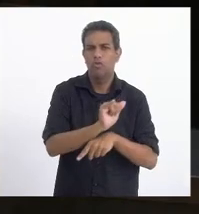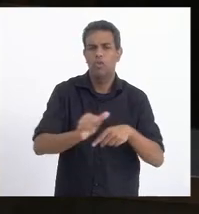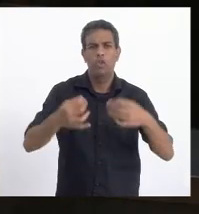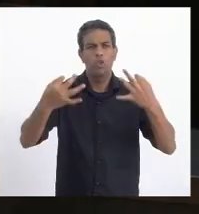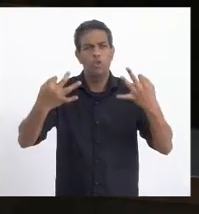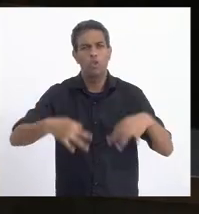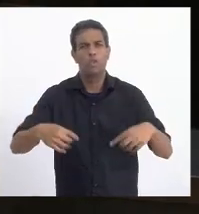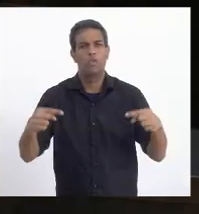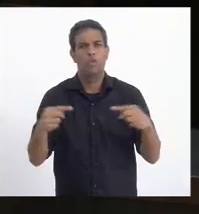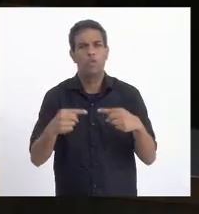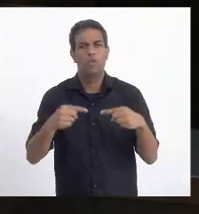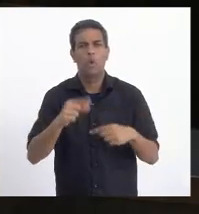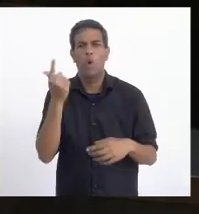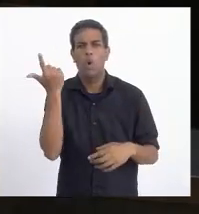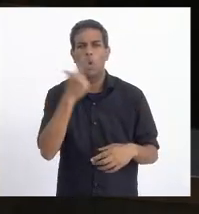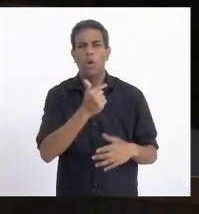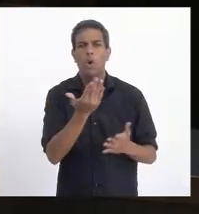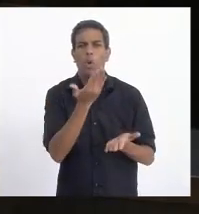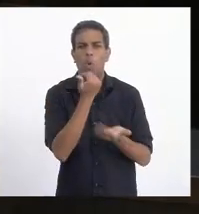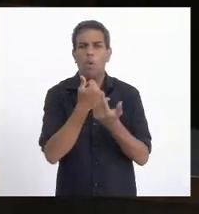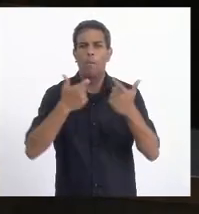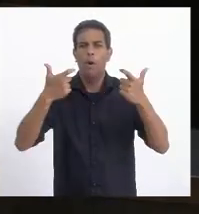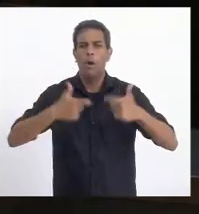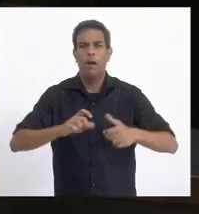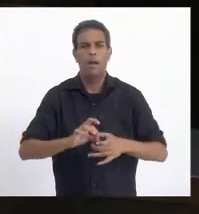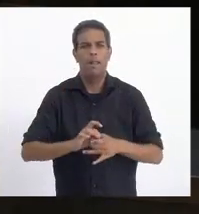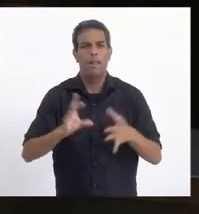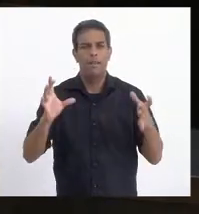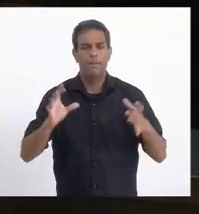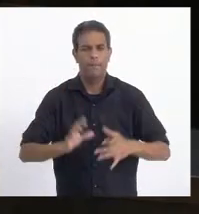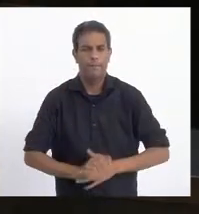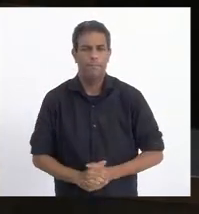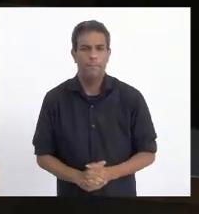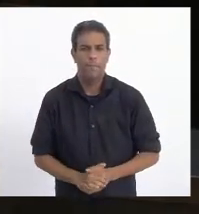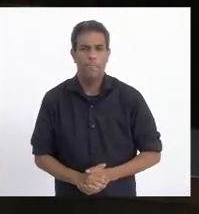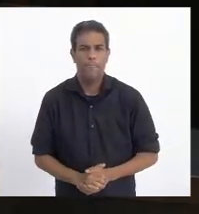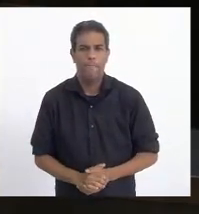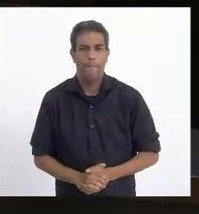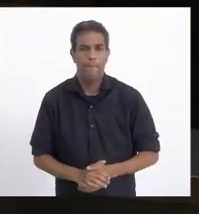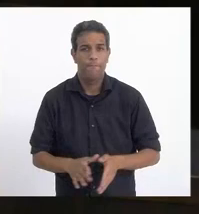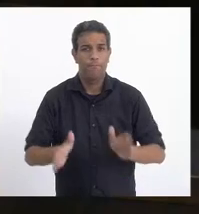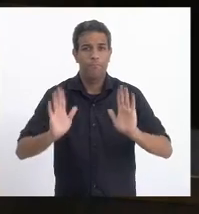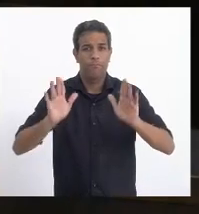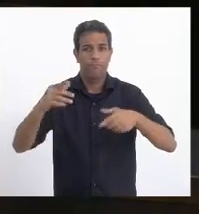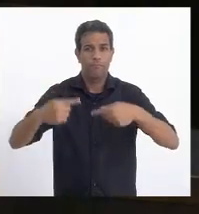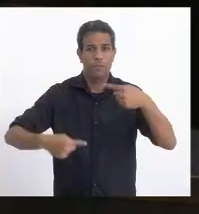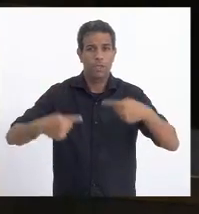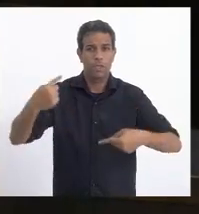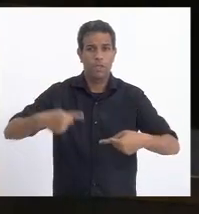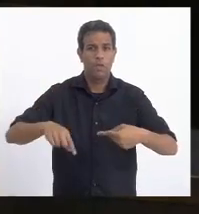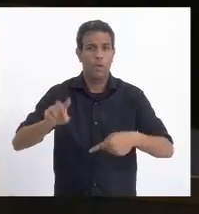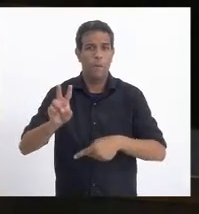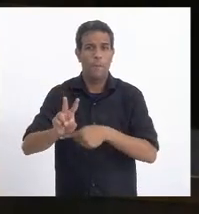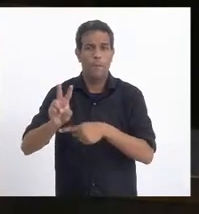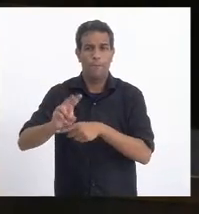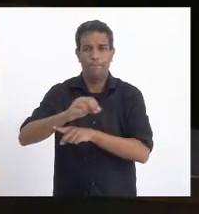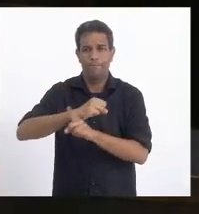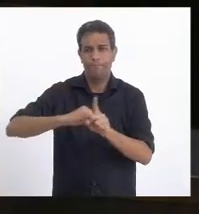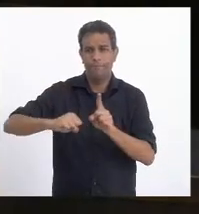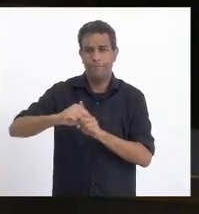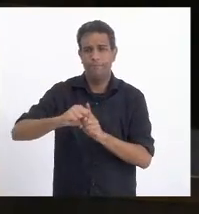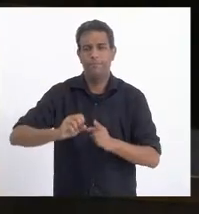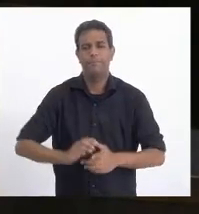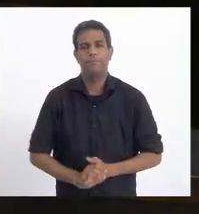justos para ele poder comer aonde quer que ele queira é isso não foi debatido também nessa proteção social